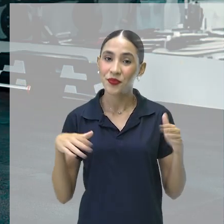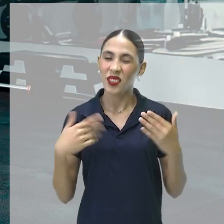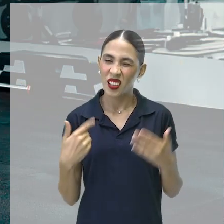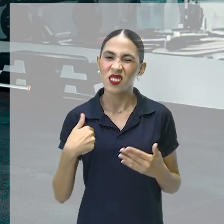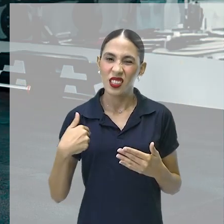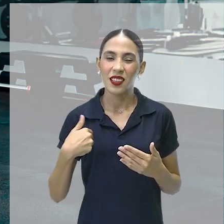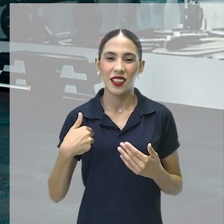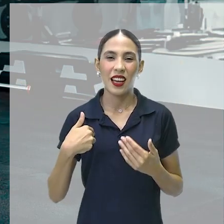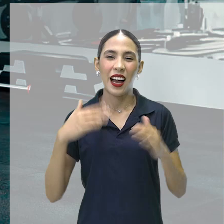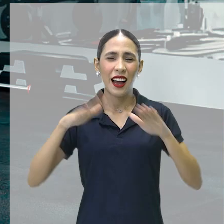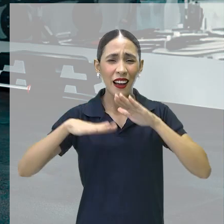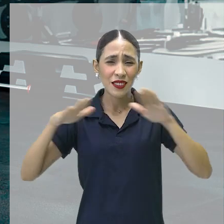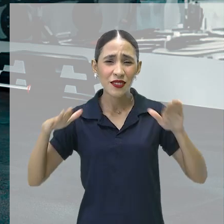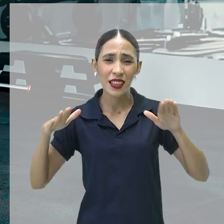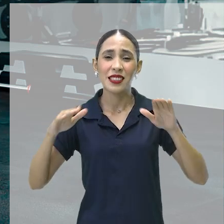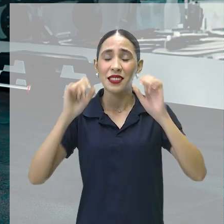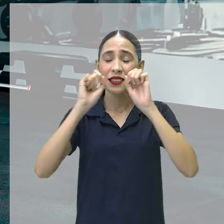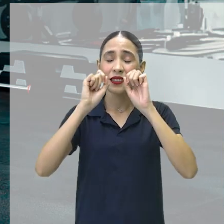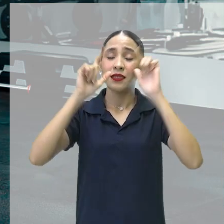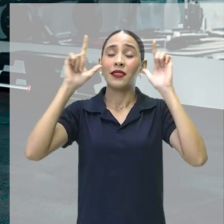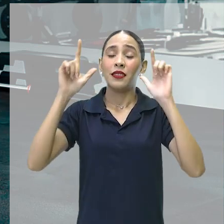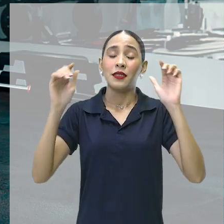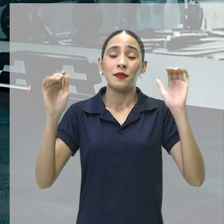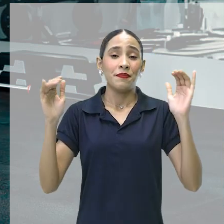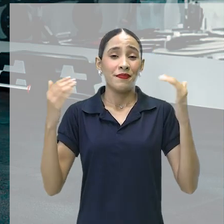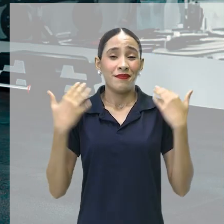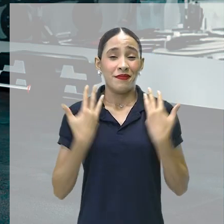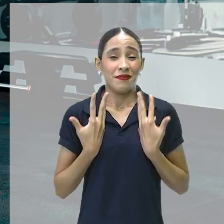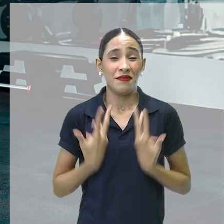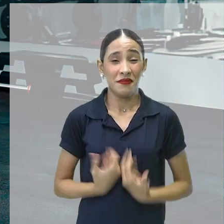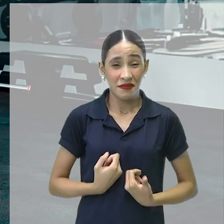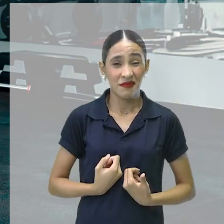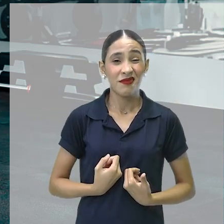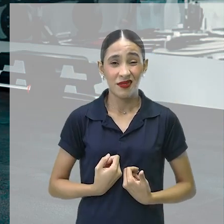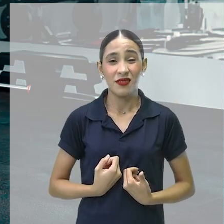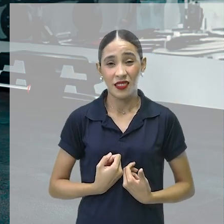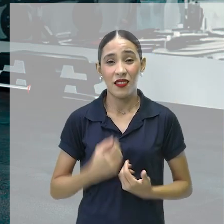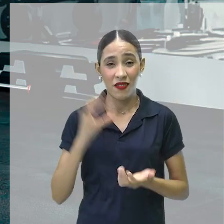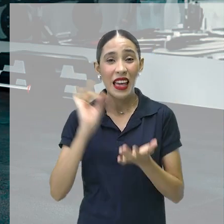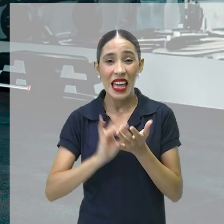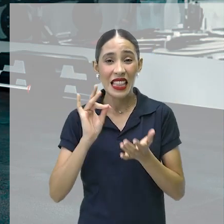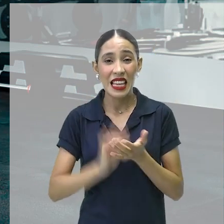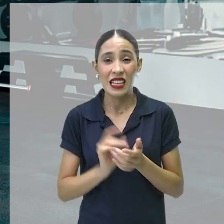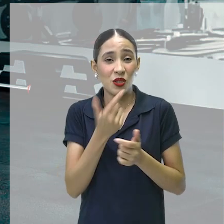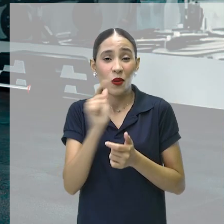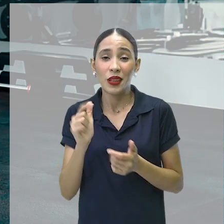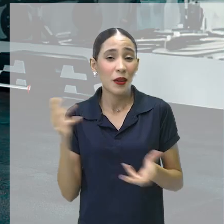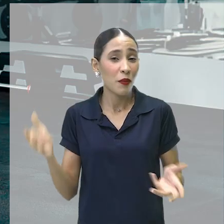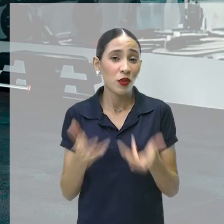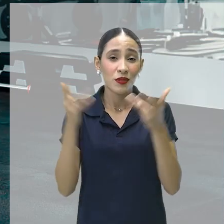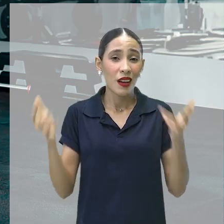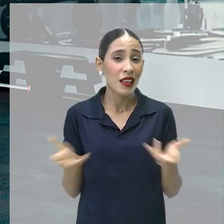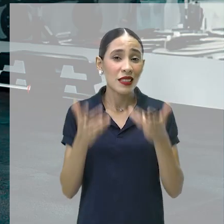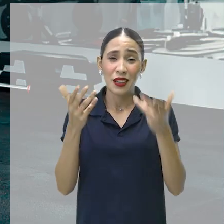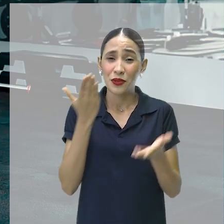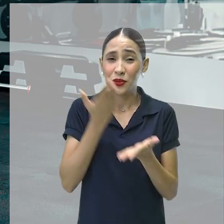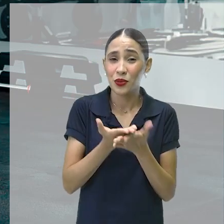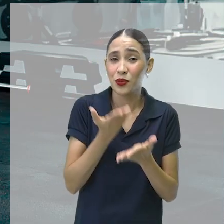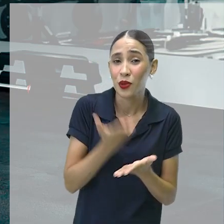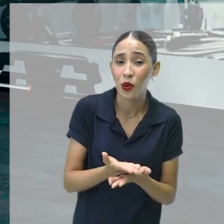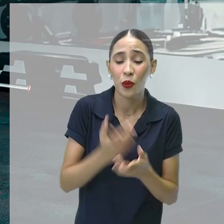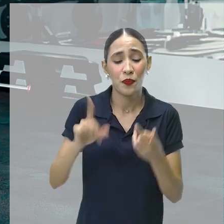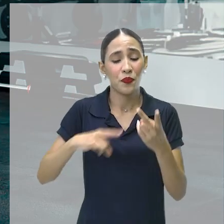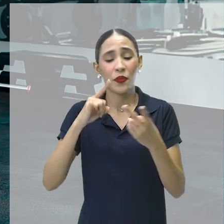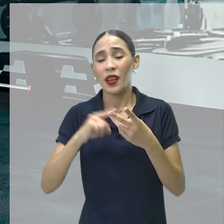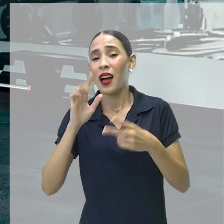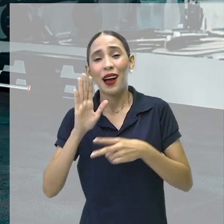que às vezes a gente acorda cansado, né? Já acorda cansado, essa é a verdade, está sem motivação, estudou